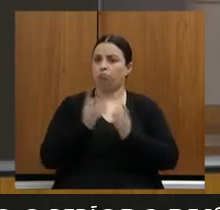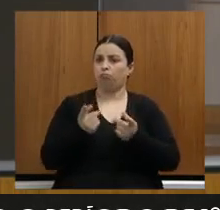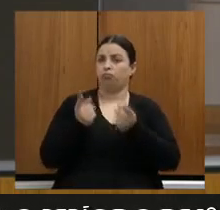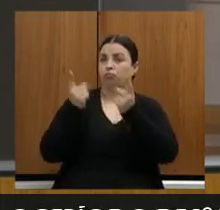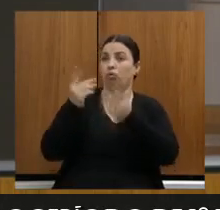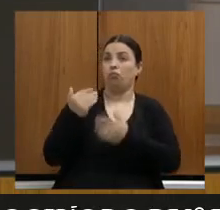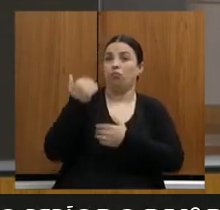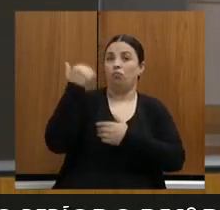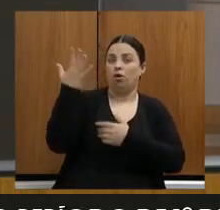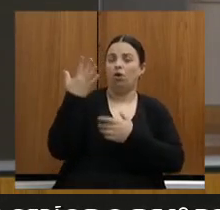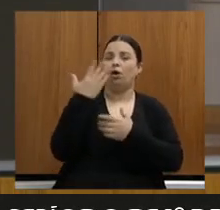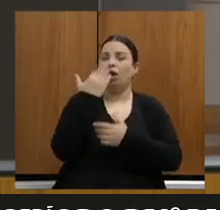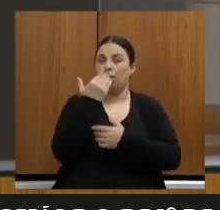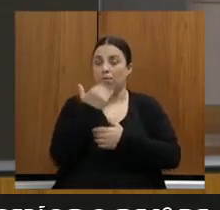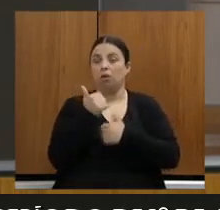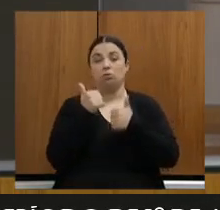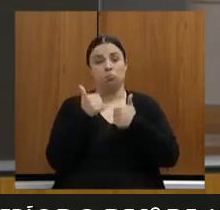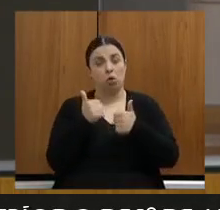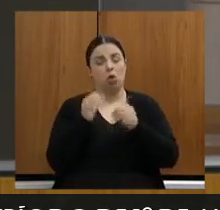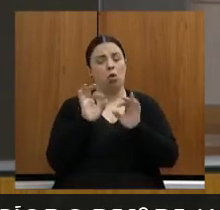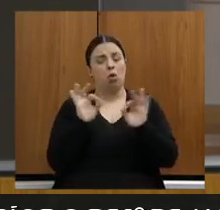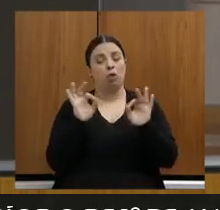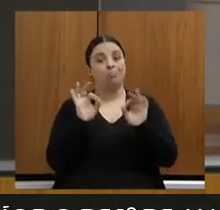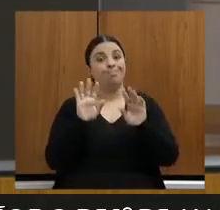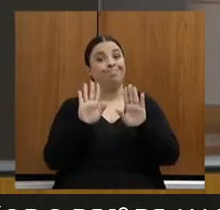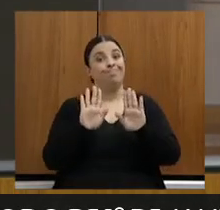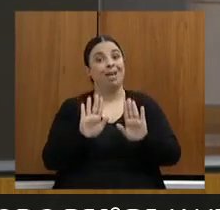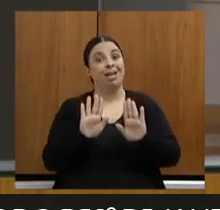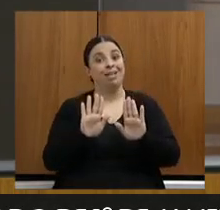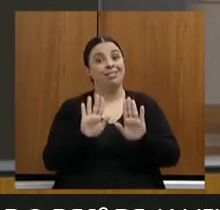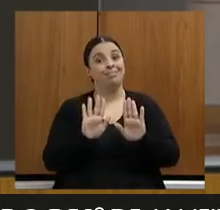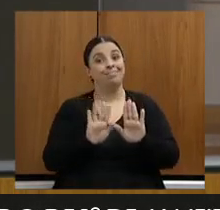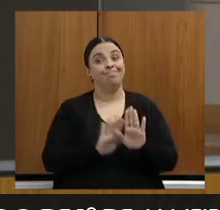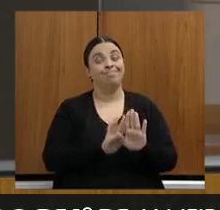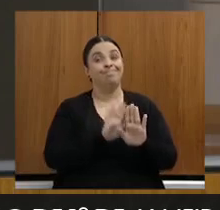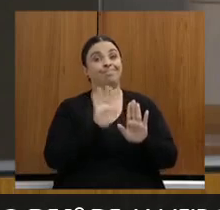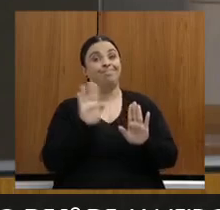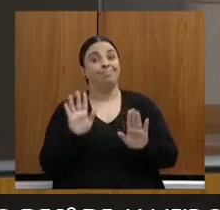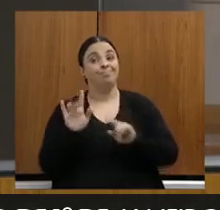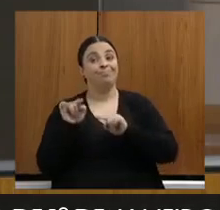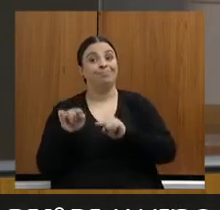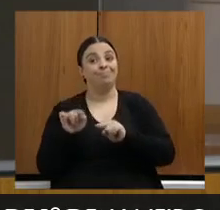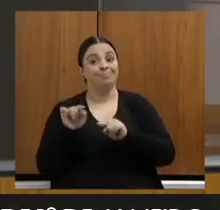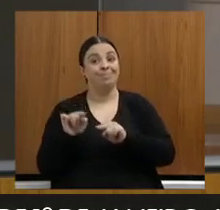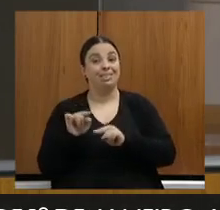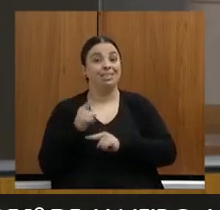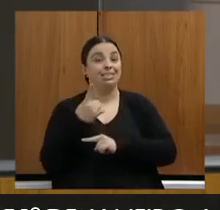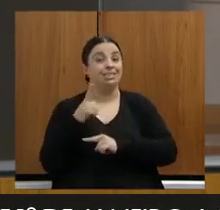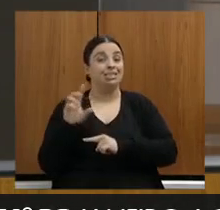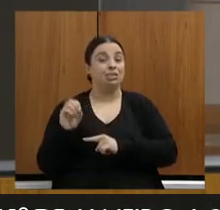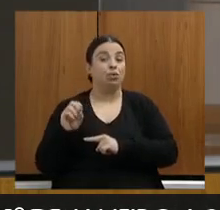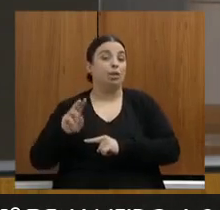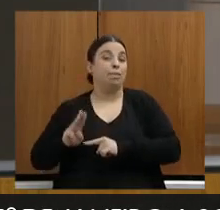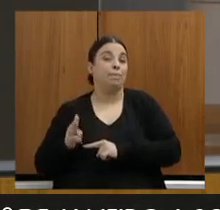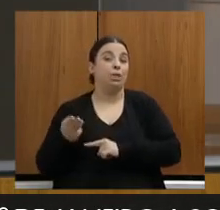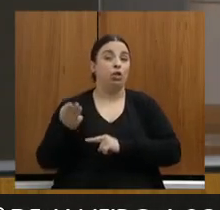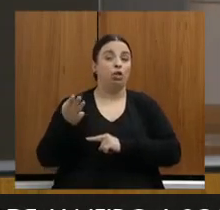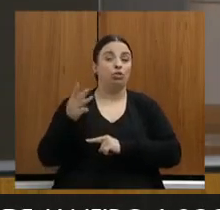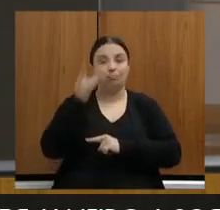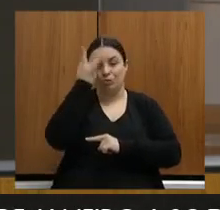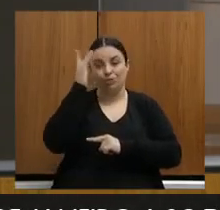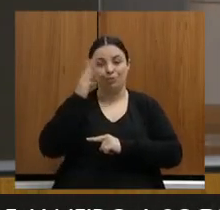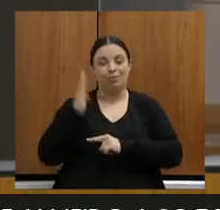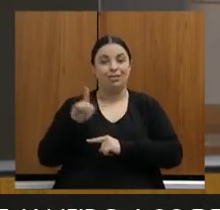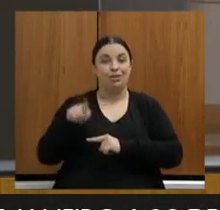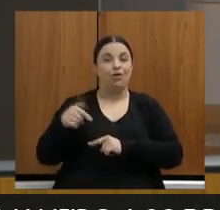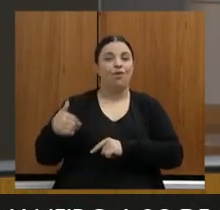por outro lado somos um país em que 116 milhões de brasileiros vivem em situação de insegurança alimentar e nutricional